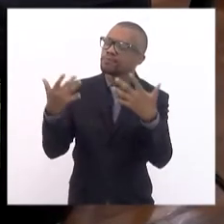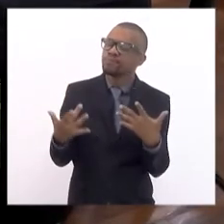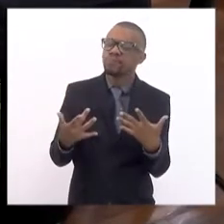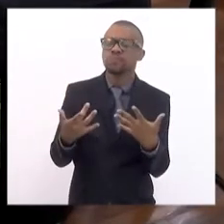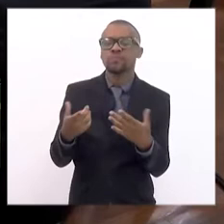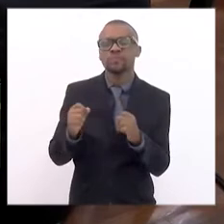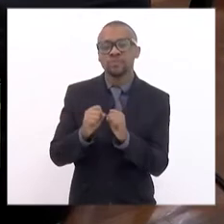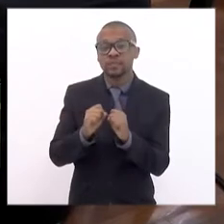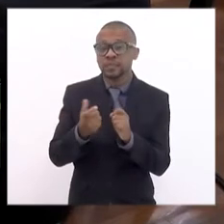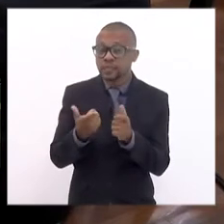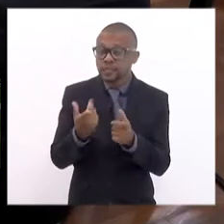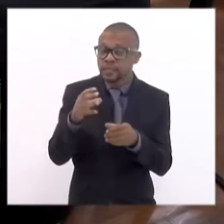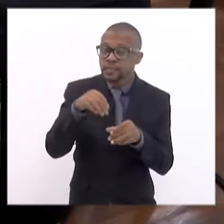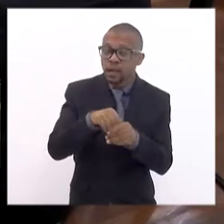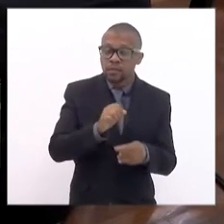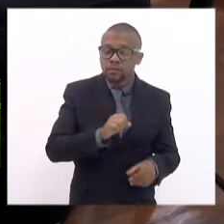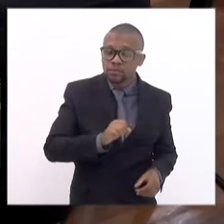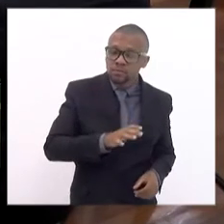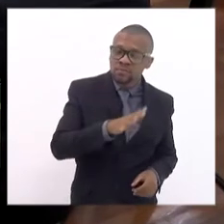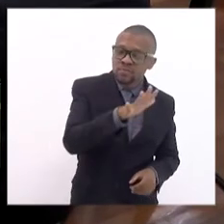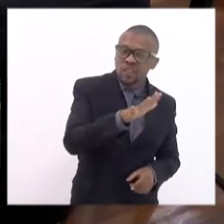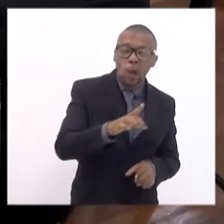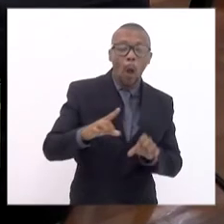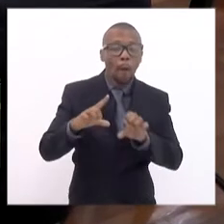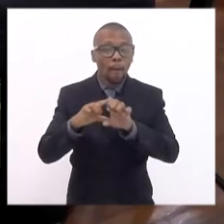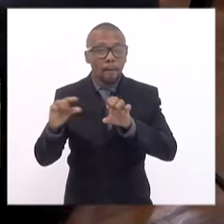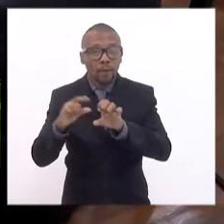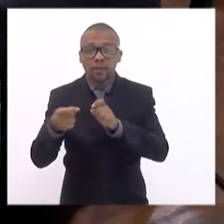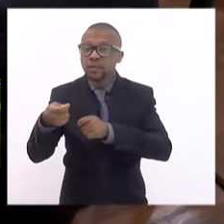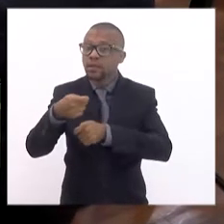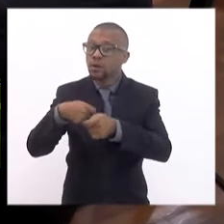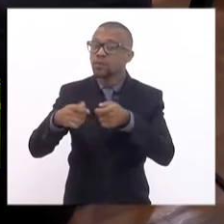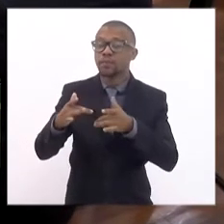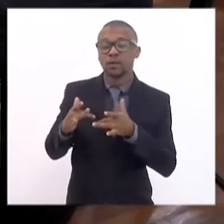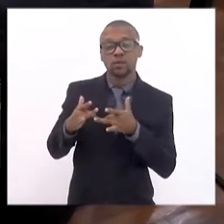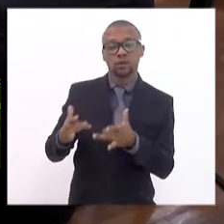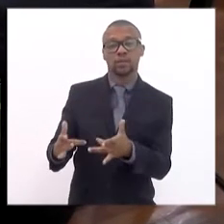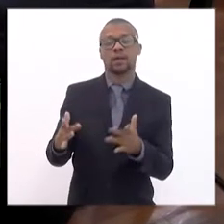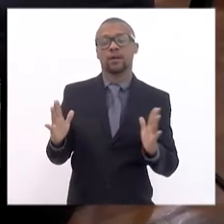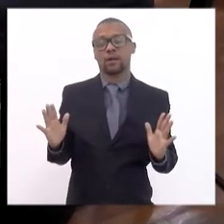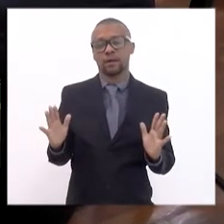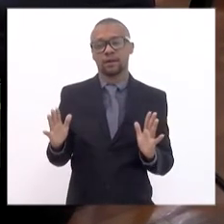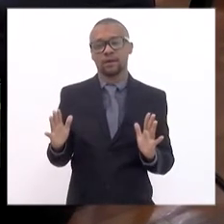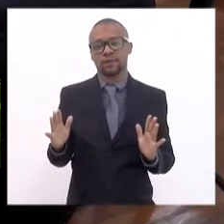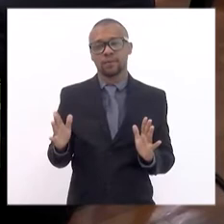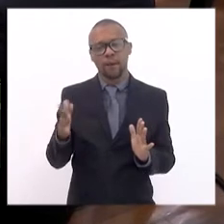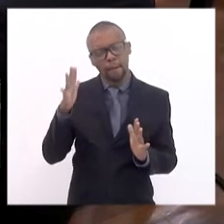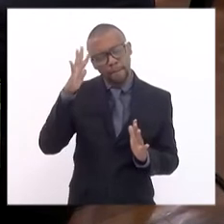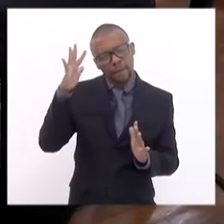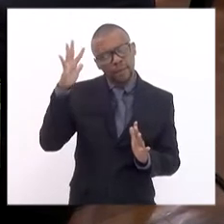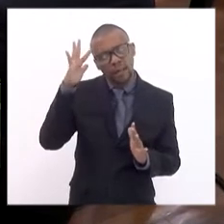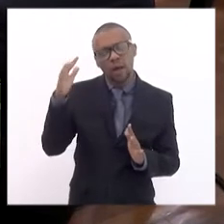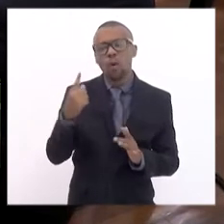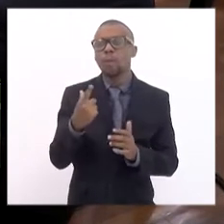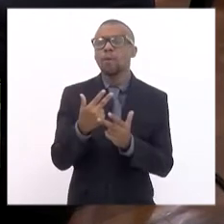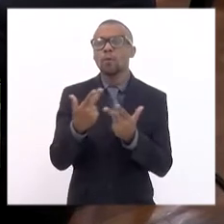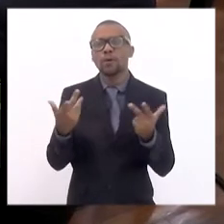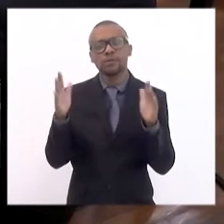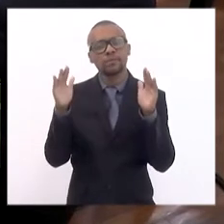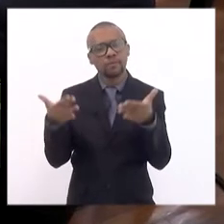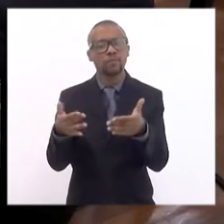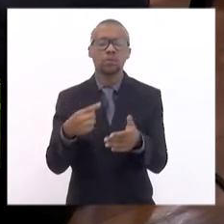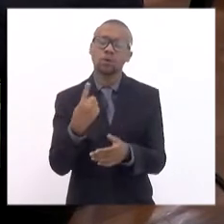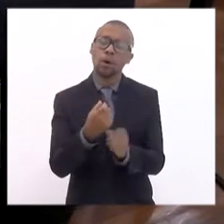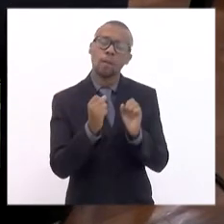nos territórios, e os empreendimentos de economia solidária, para pensar em algo mais específico? A gente pode